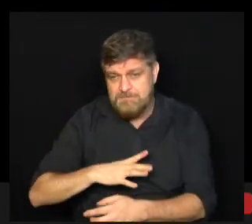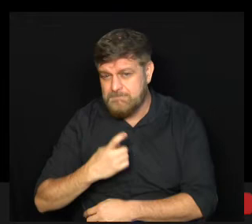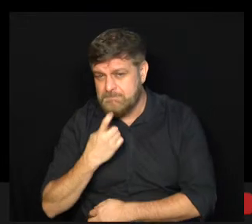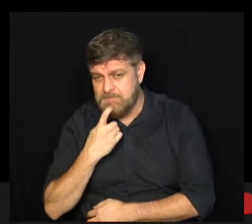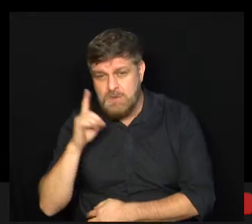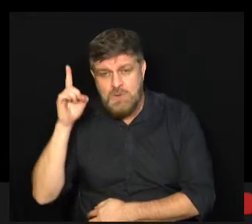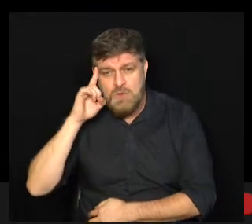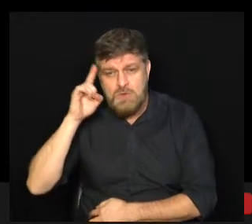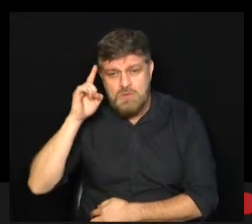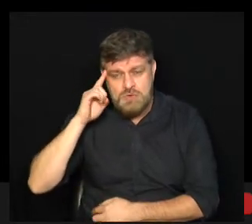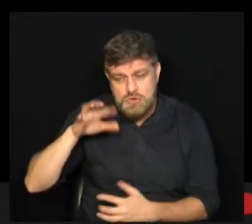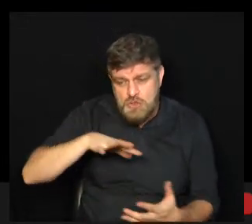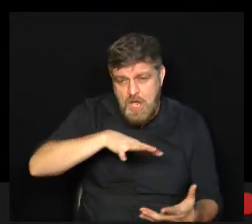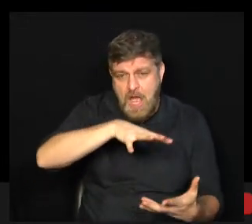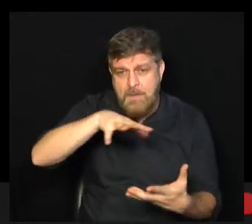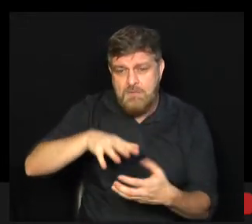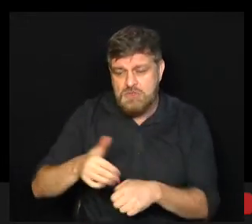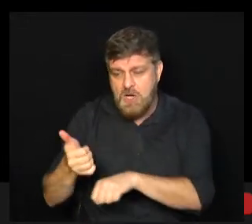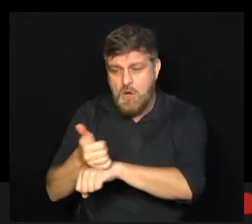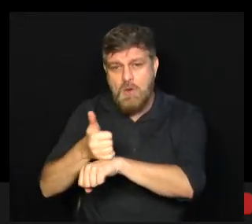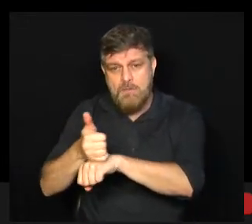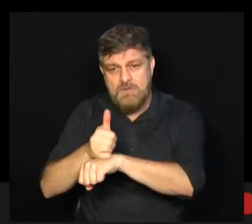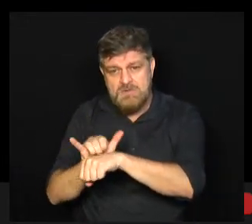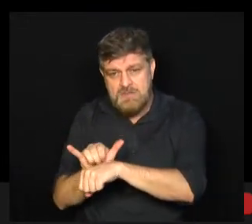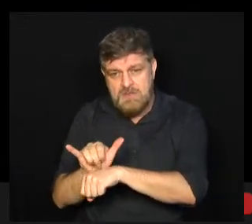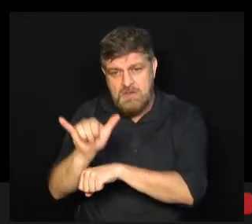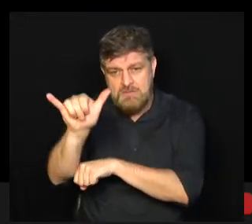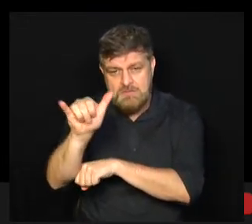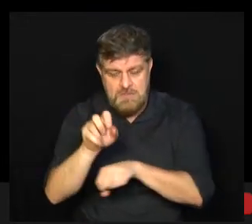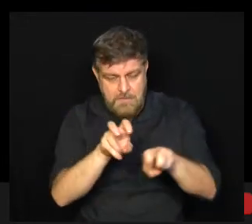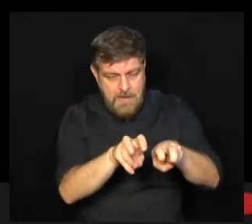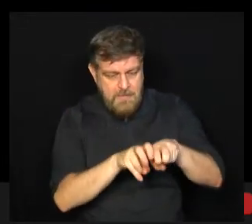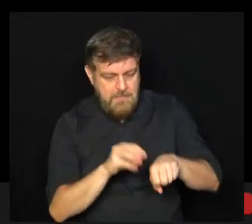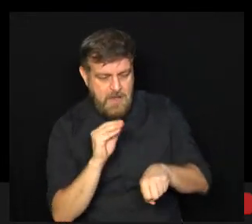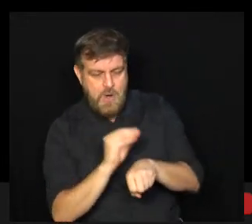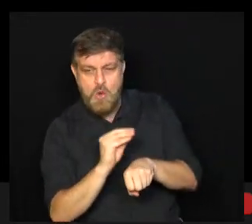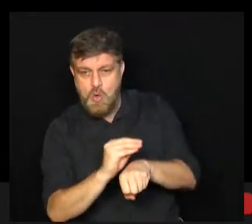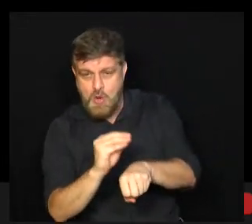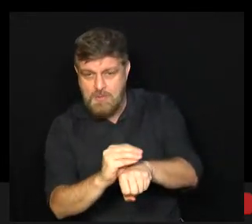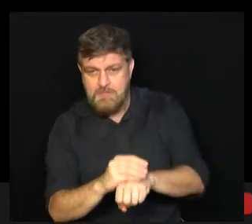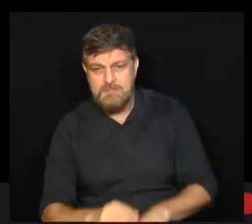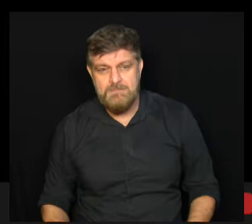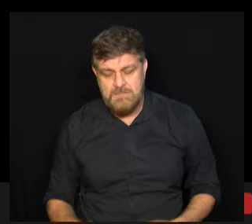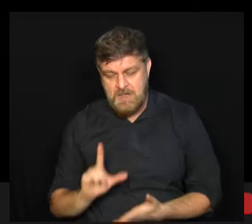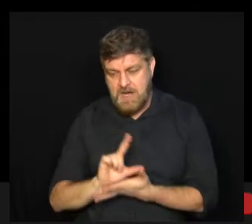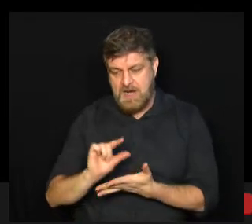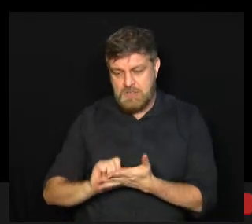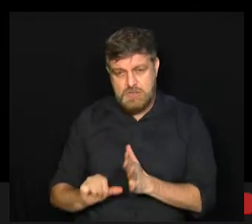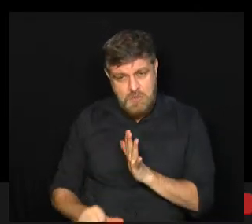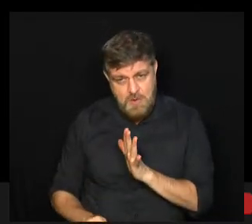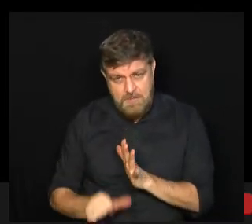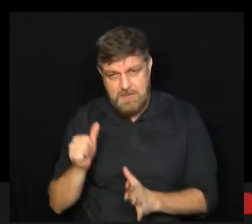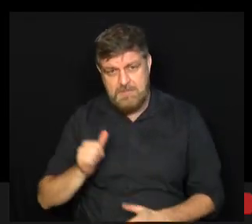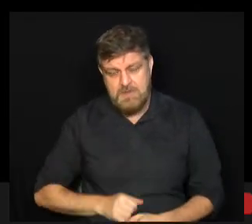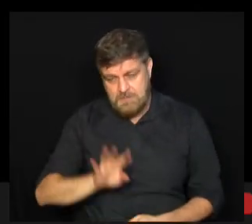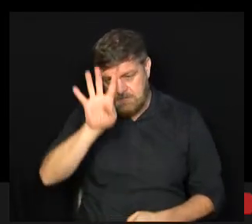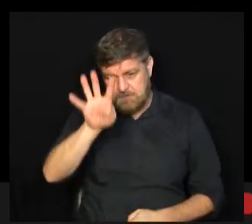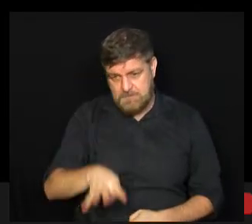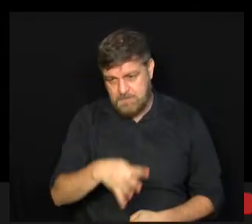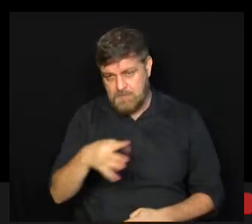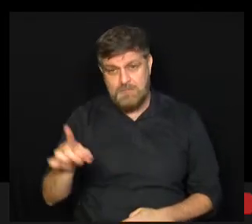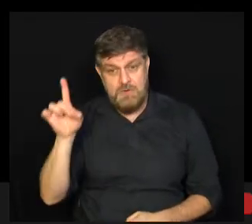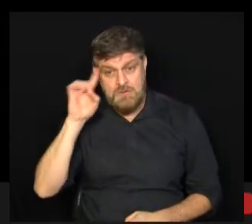Dia Internacional do Comissário de Voo. O artigo 1º fica instituído no calendário oficial do